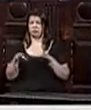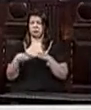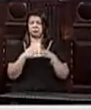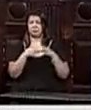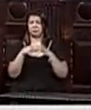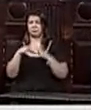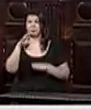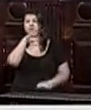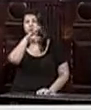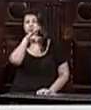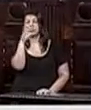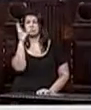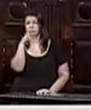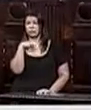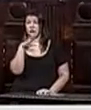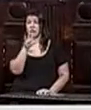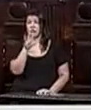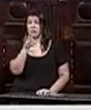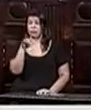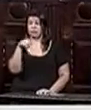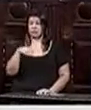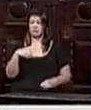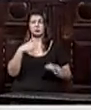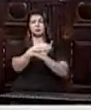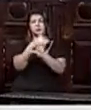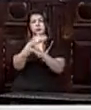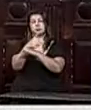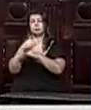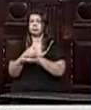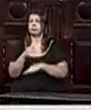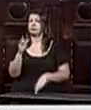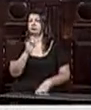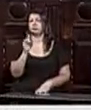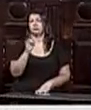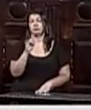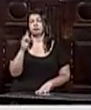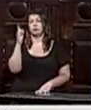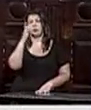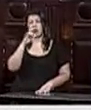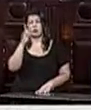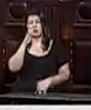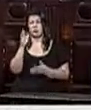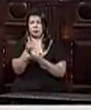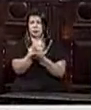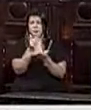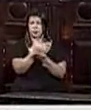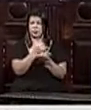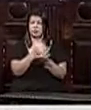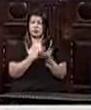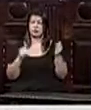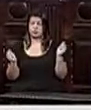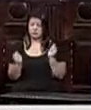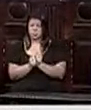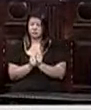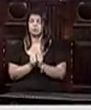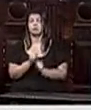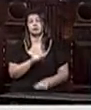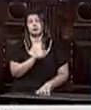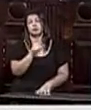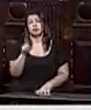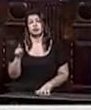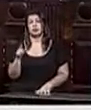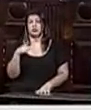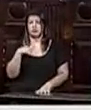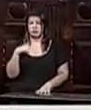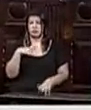lei. Mas aqui ninguém está invadindo, ocupando. Estamos tomando posse, junto com vocês, de algo